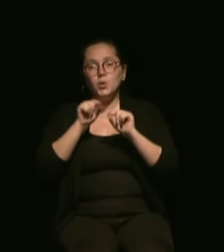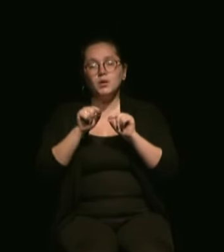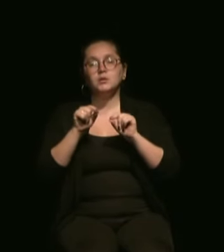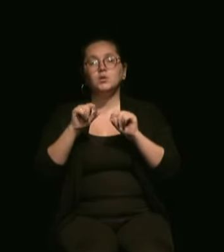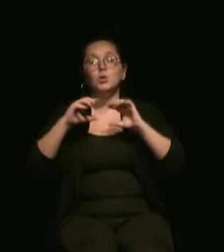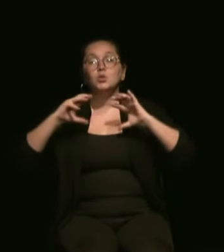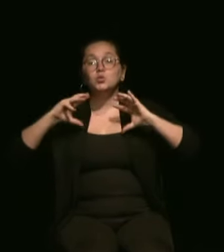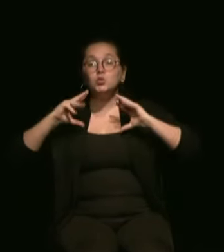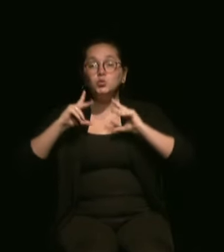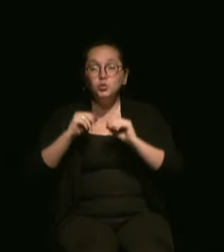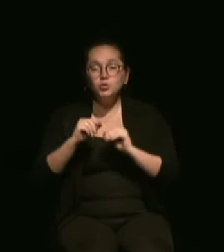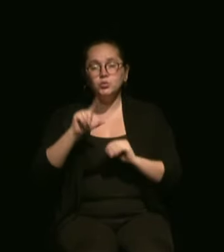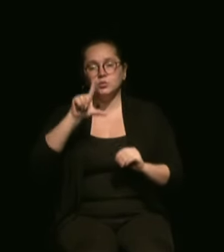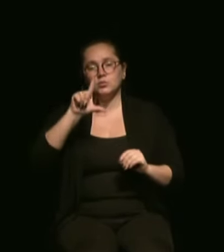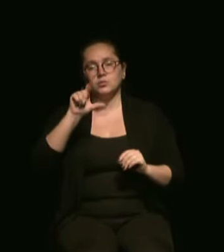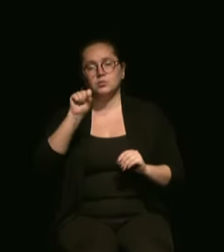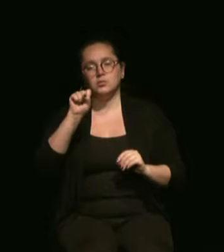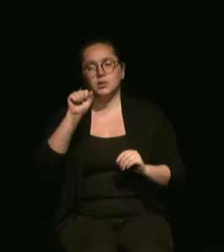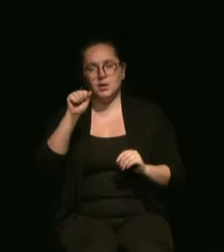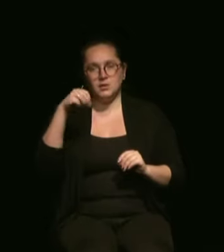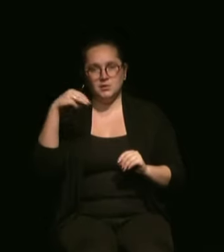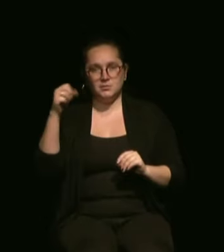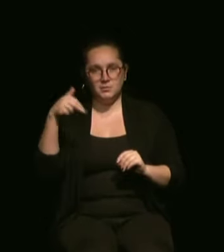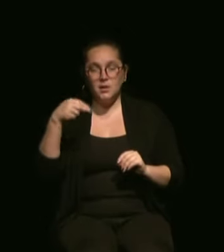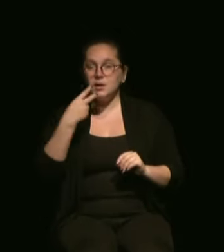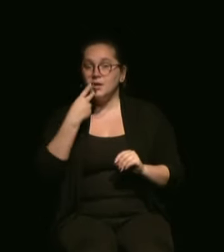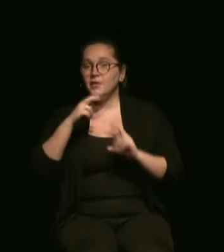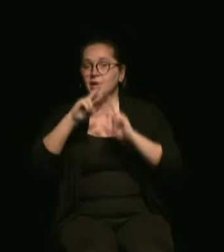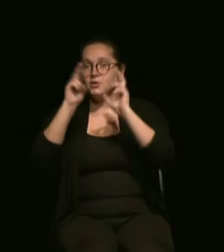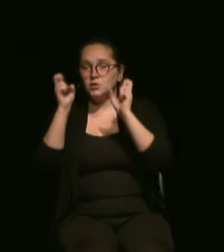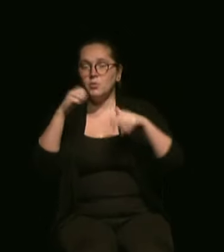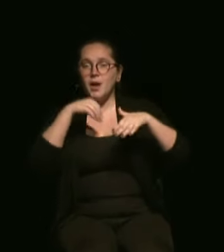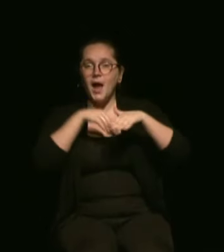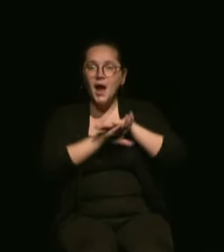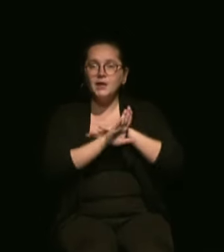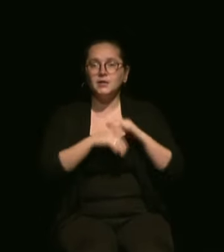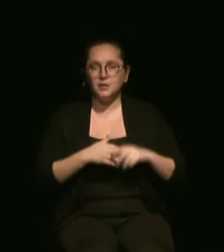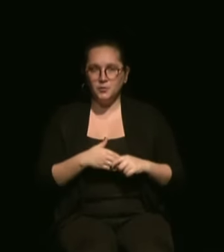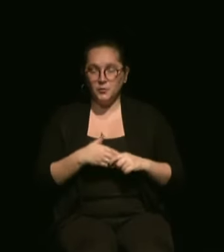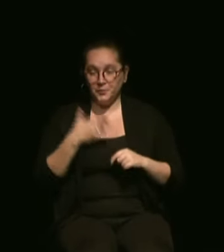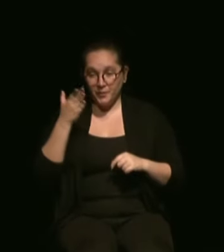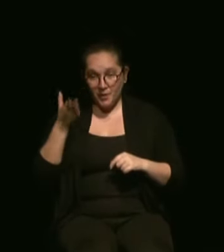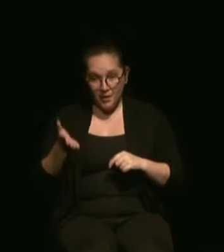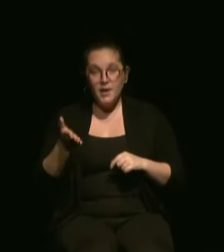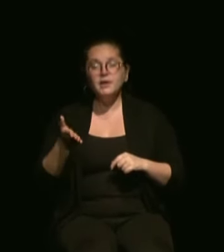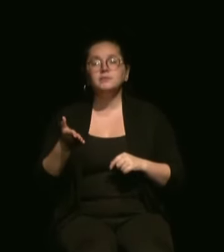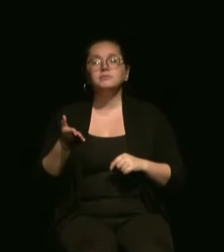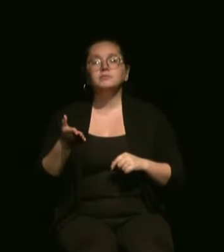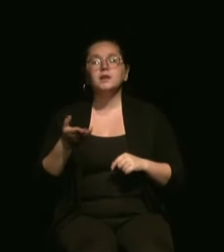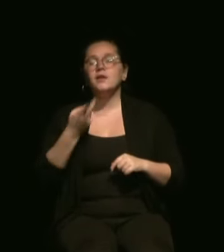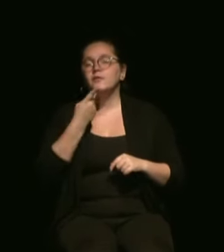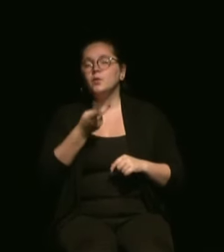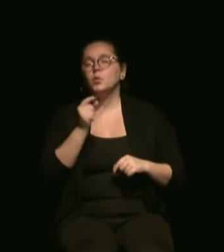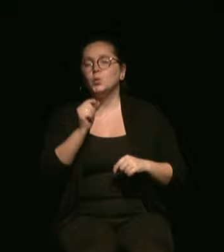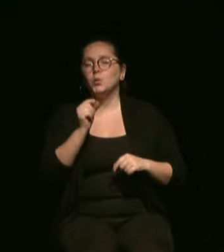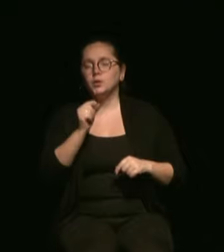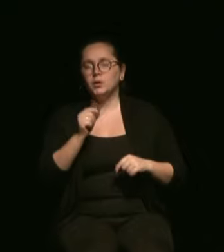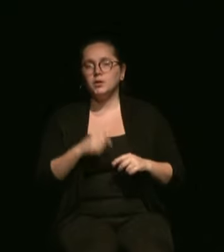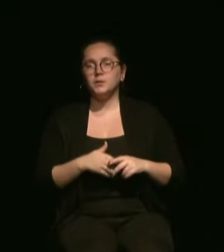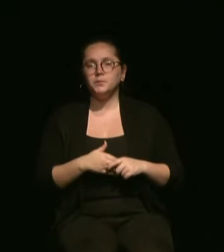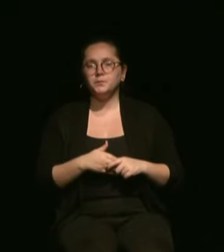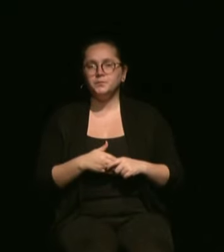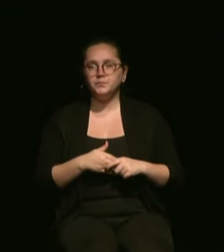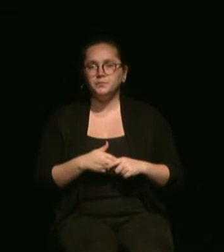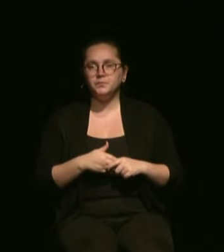reflexão que o Lanzmann fala em relação aos arquivos. O Lanzmann, numa declaração muito controversa, disse